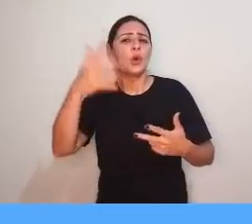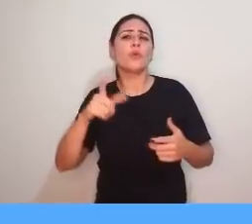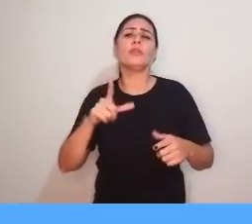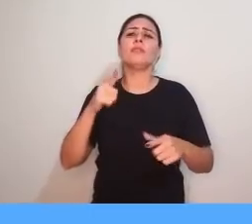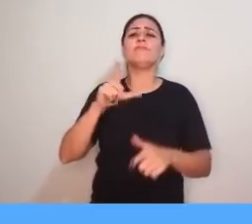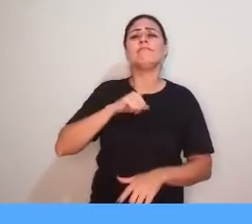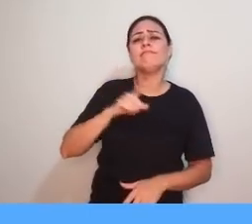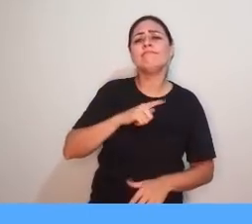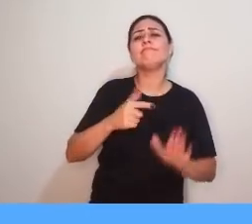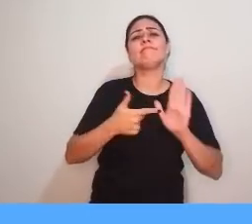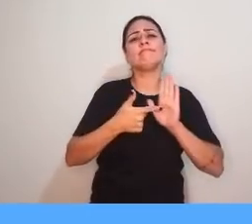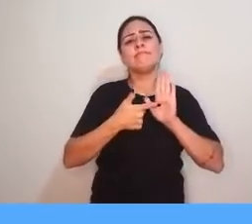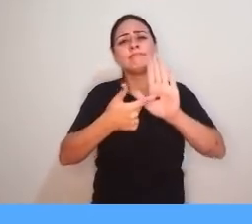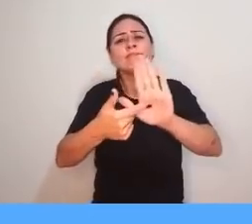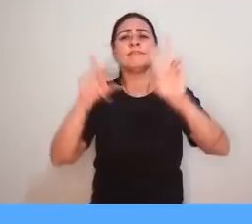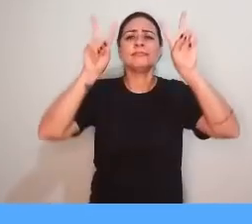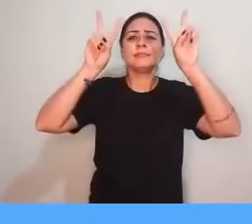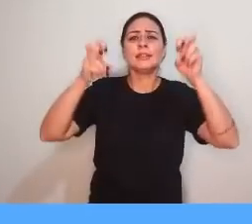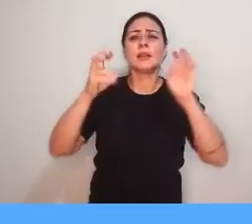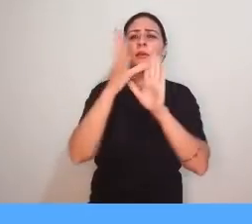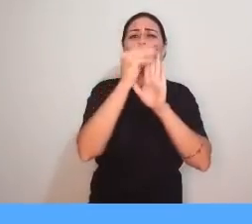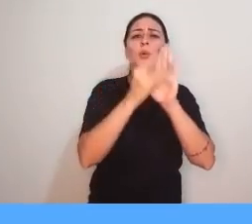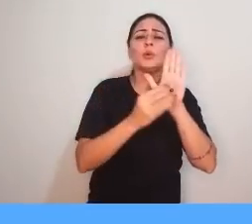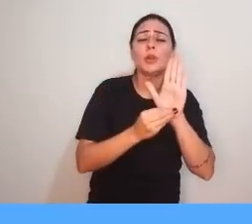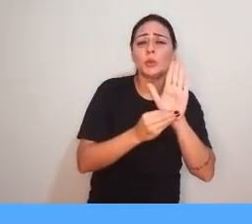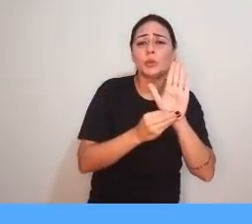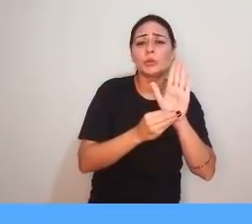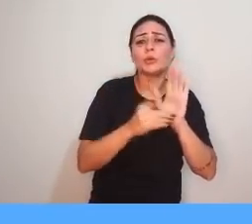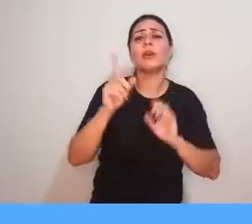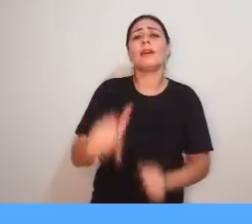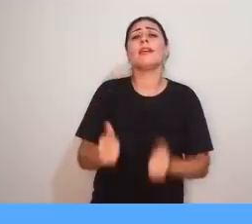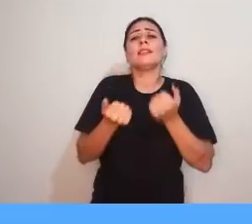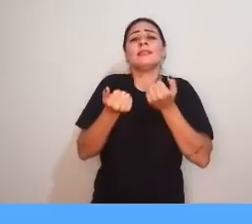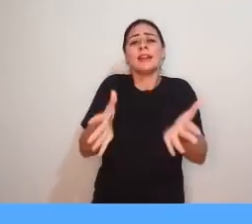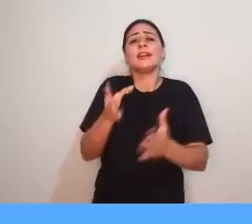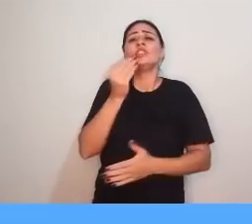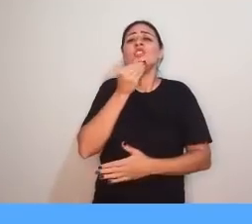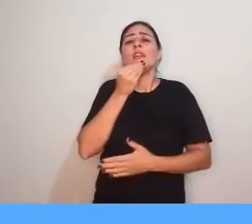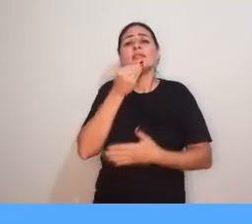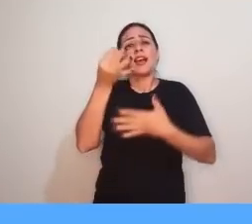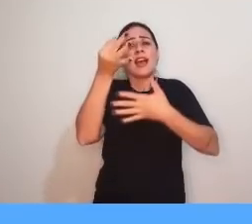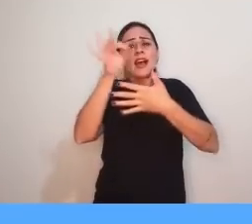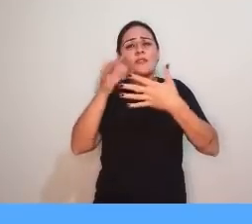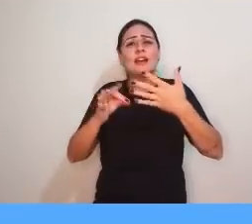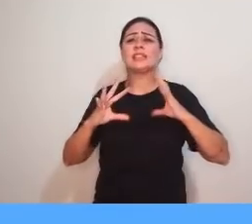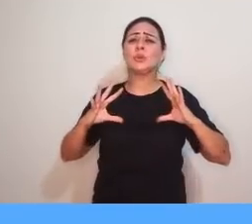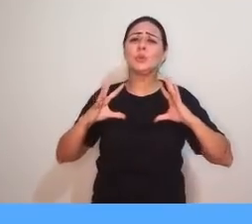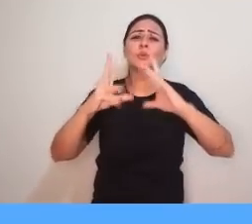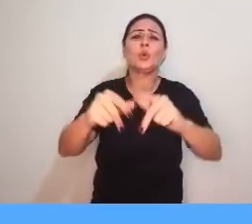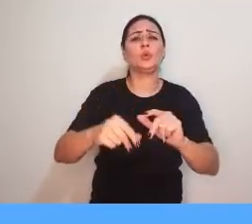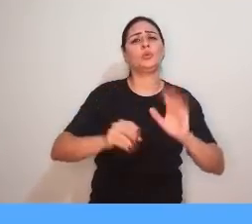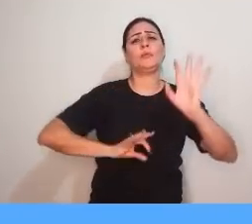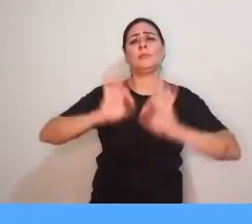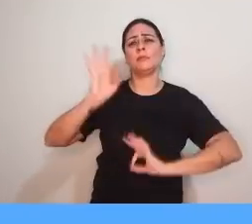conteúdos. Ou seja, são oportunidades que eu vou poder usar para avaliar o aluno em todo o processo. Eu não deixo